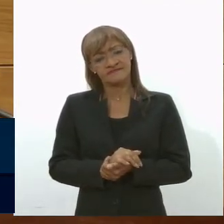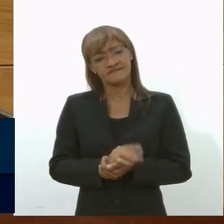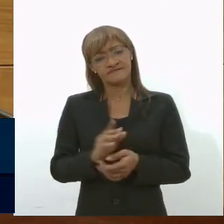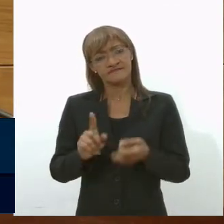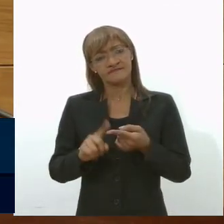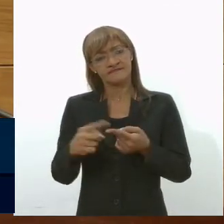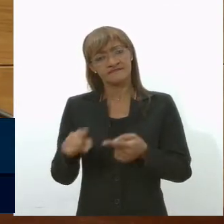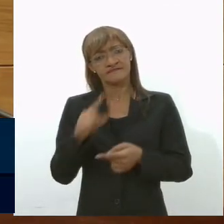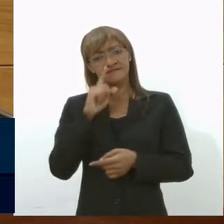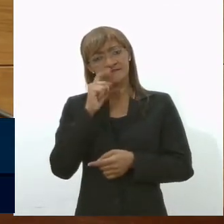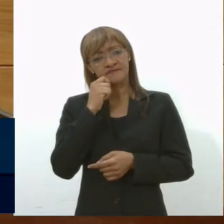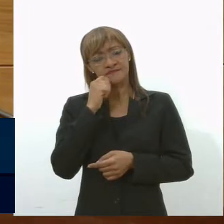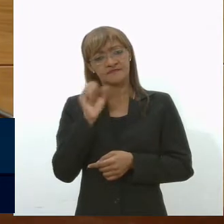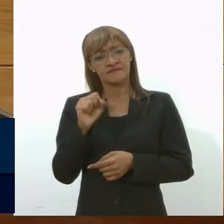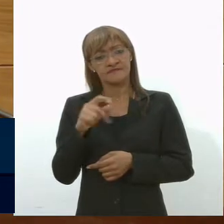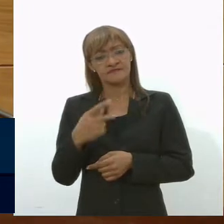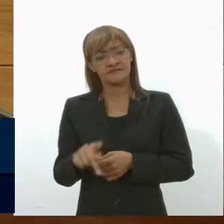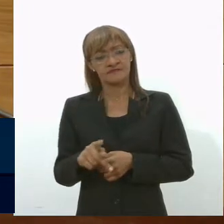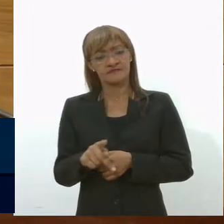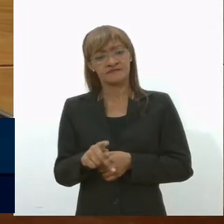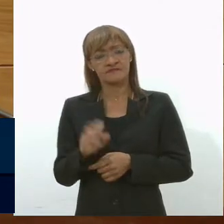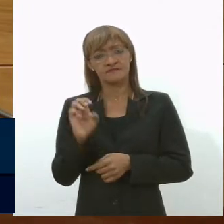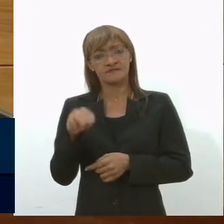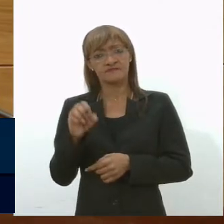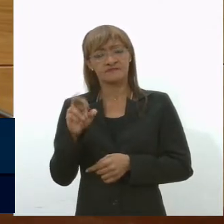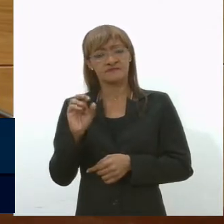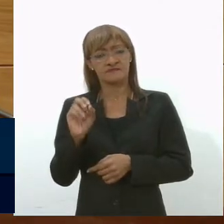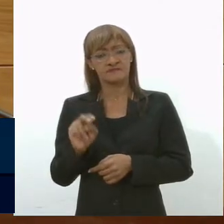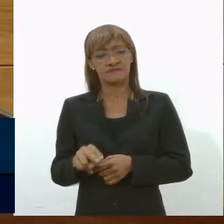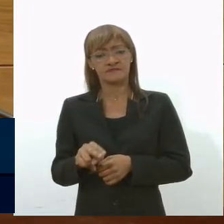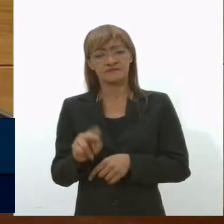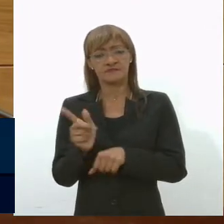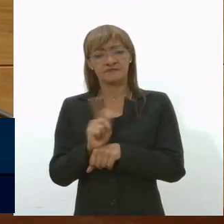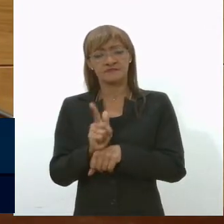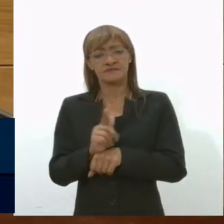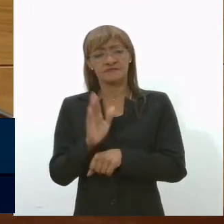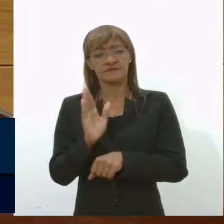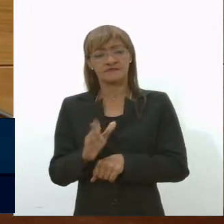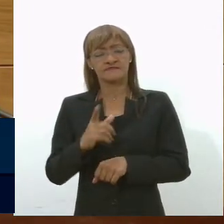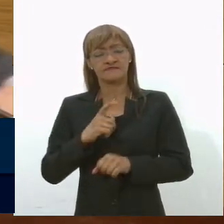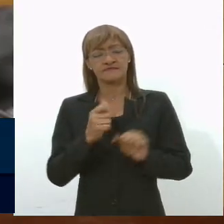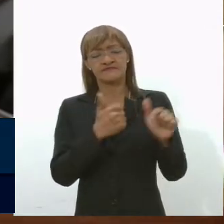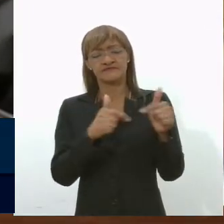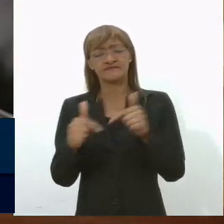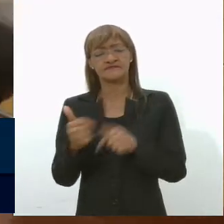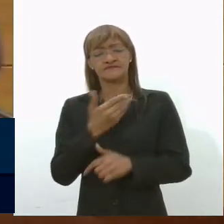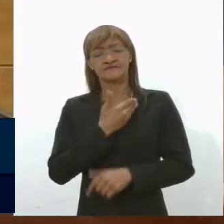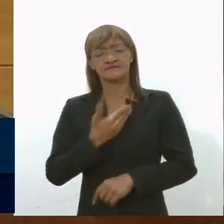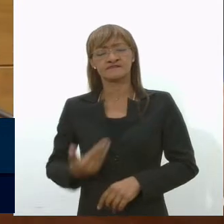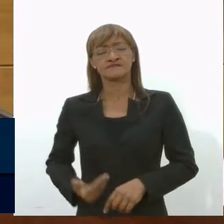Sergipe. Emerson Gomes de Almeida, gerente filial, gerência executiva de governo, Aracaju.